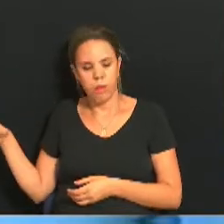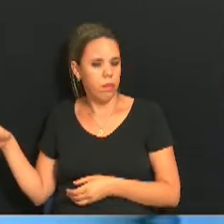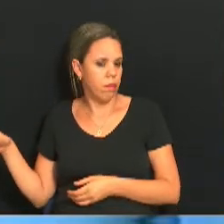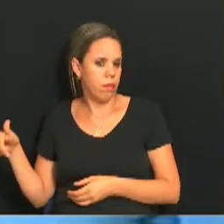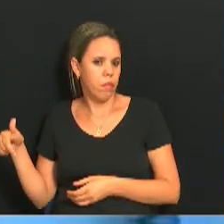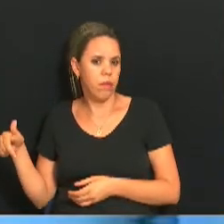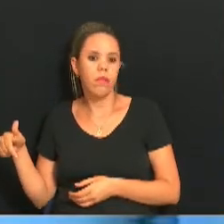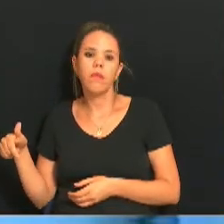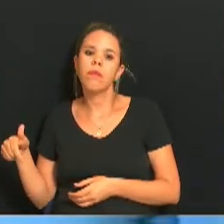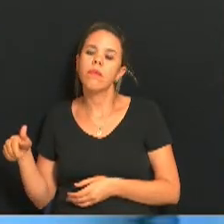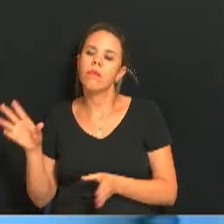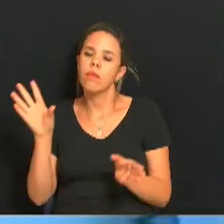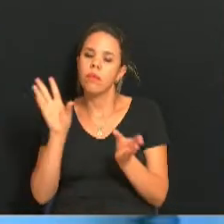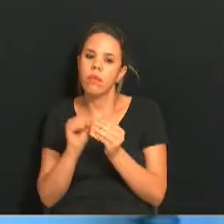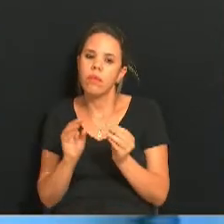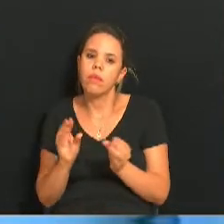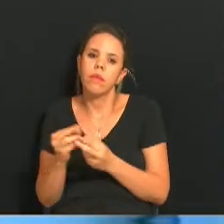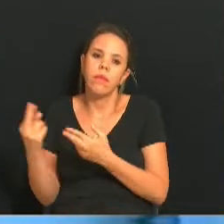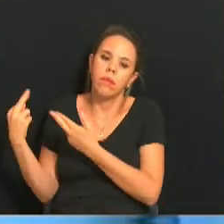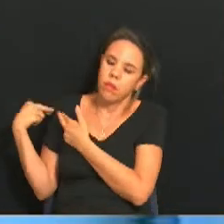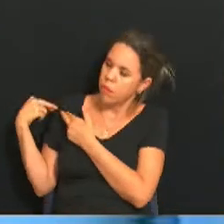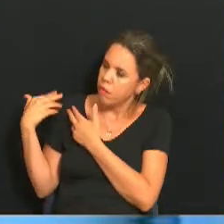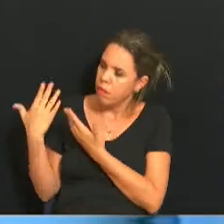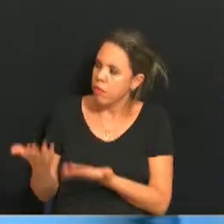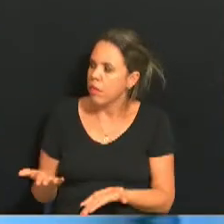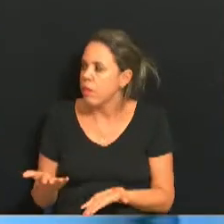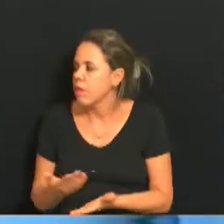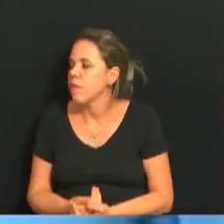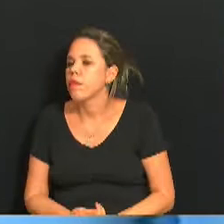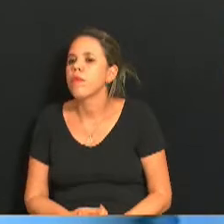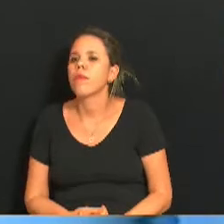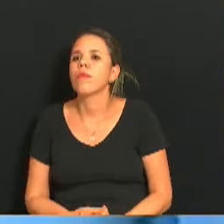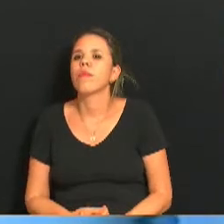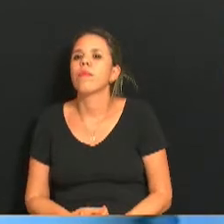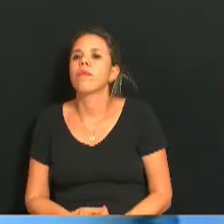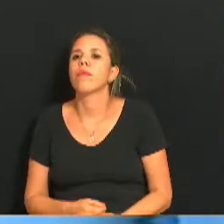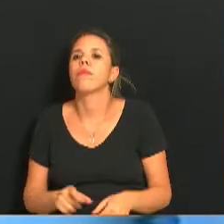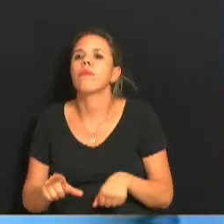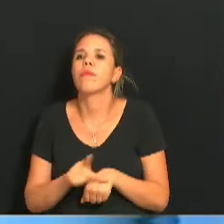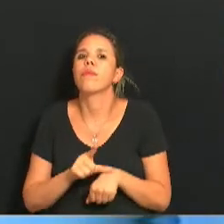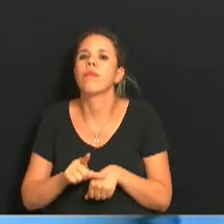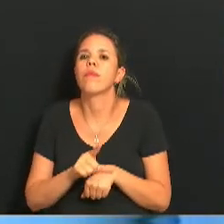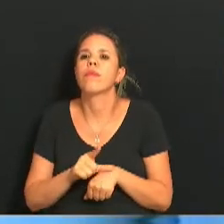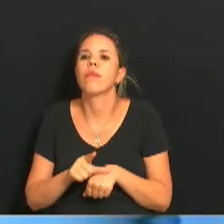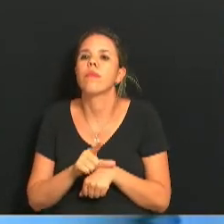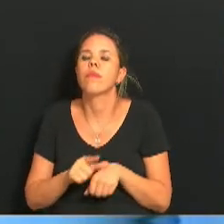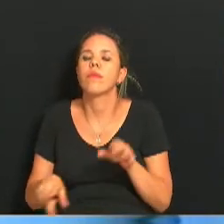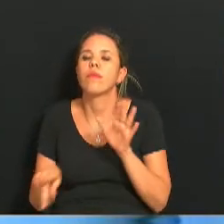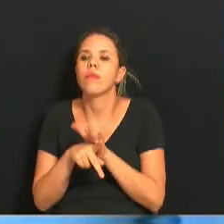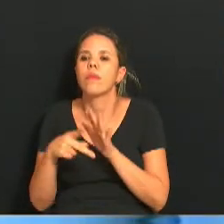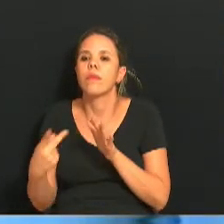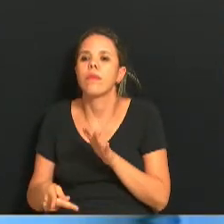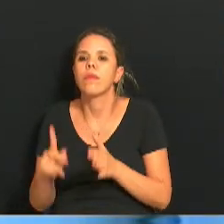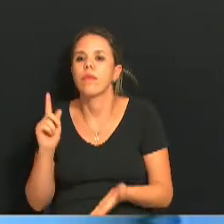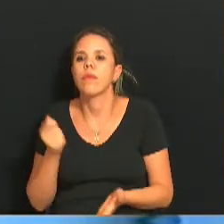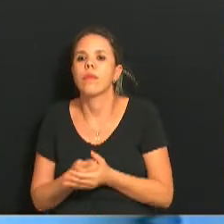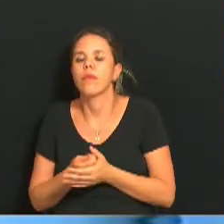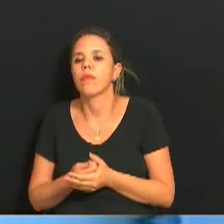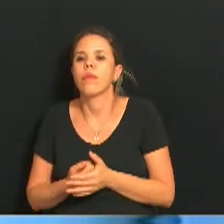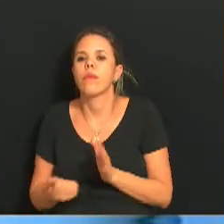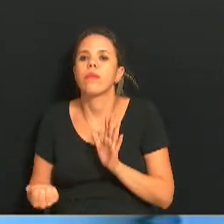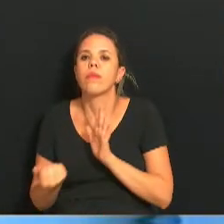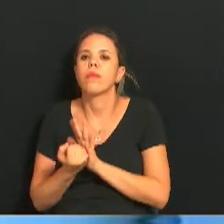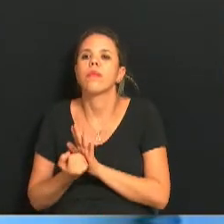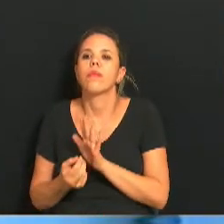compacto decidiu as suas ações mesmo com de Pac a competência Legislativa exclusiva de decidir sobre salvamento